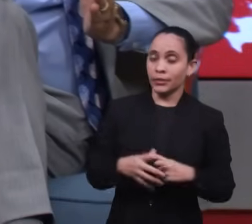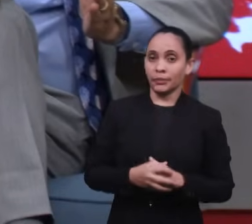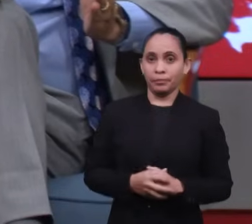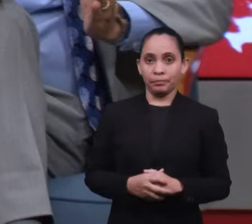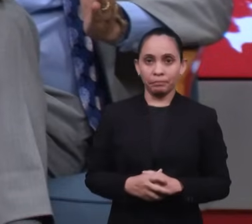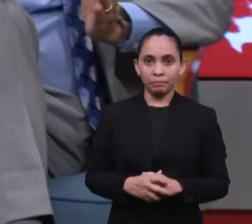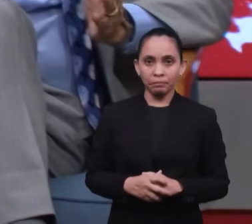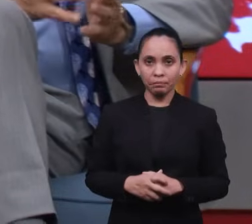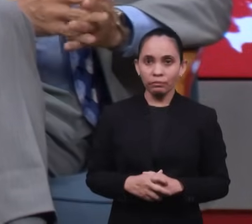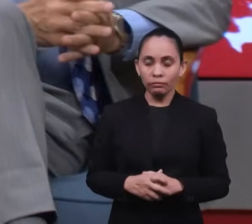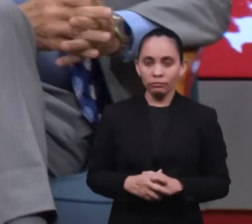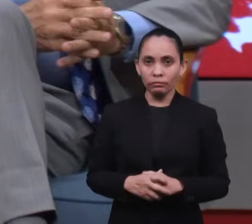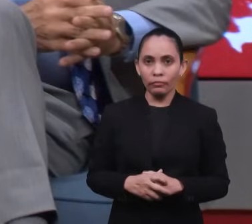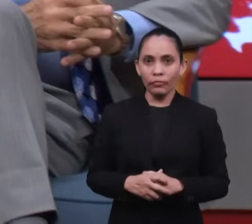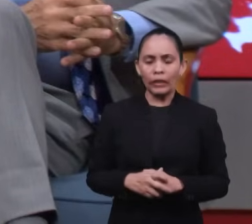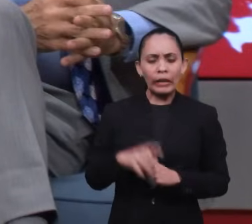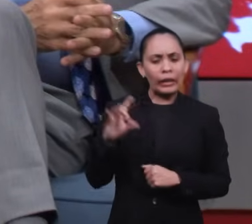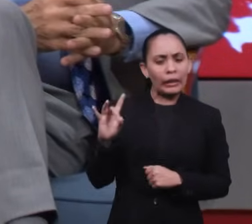que é necessário